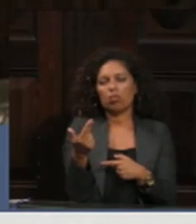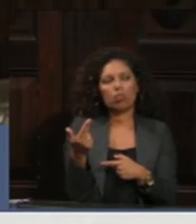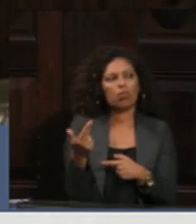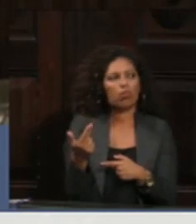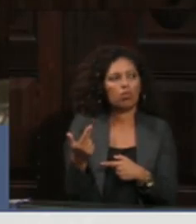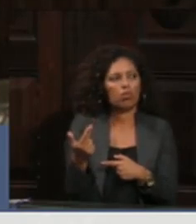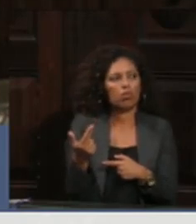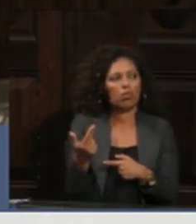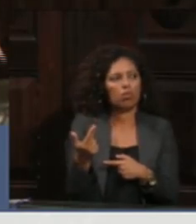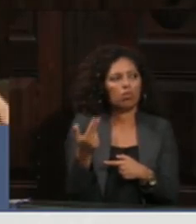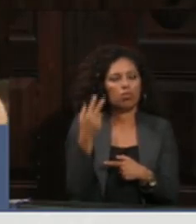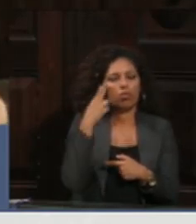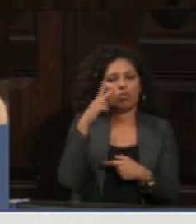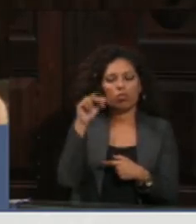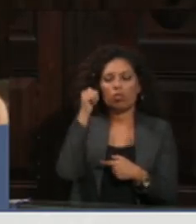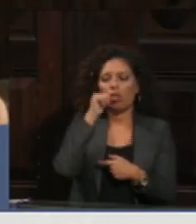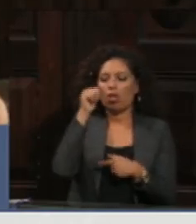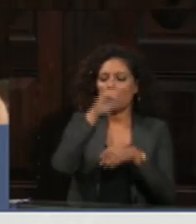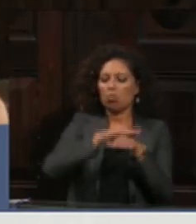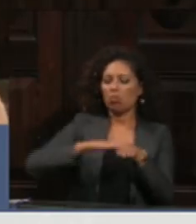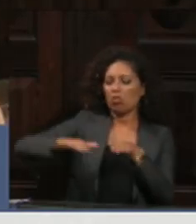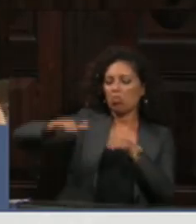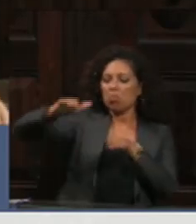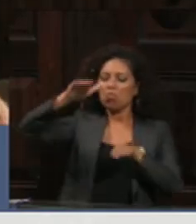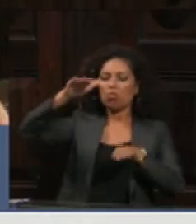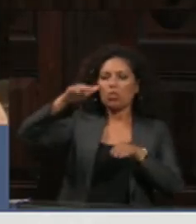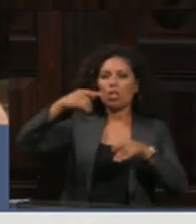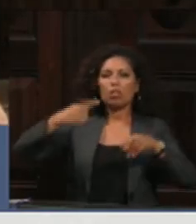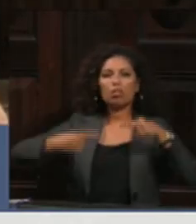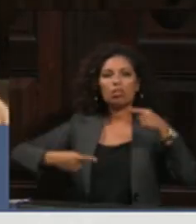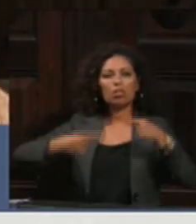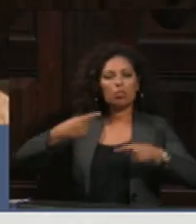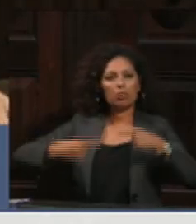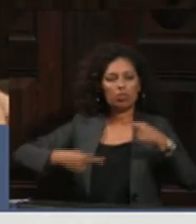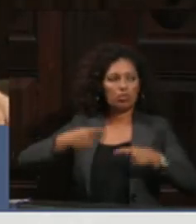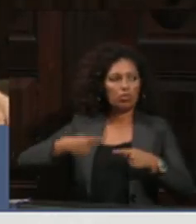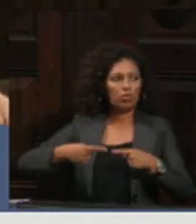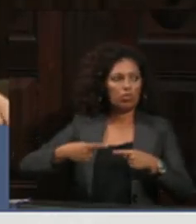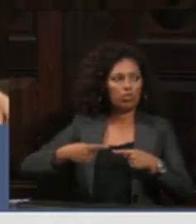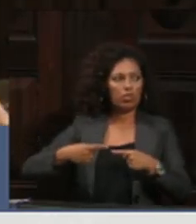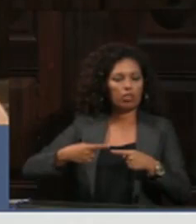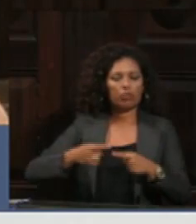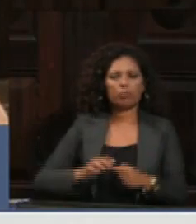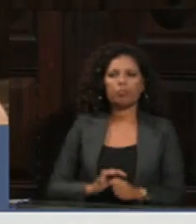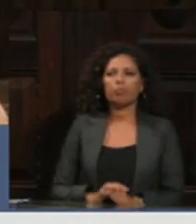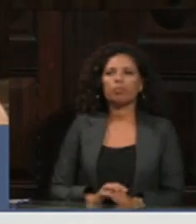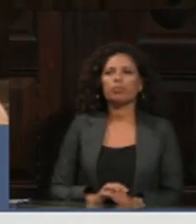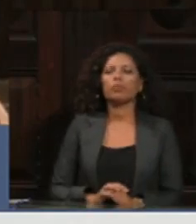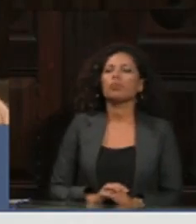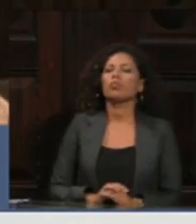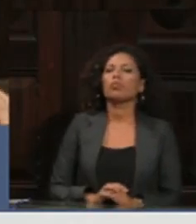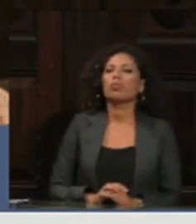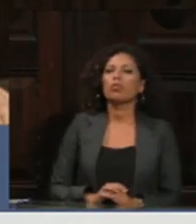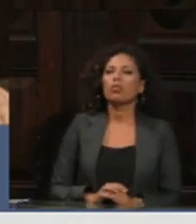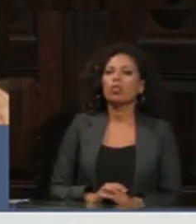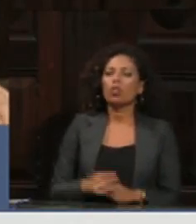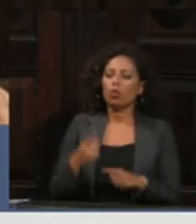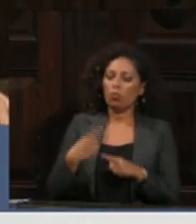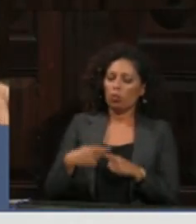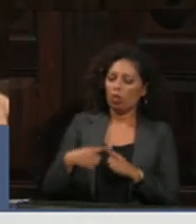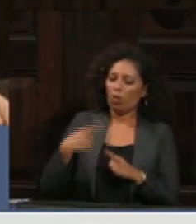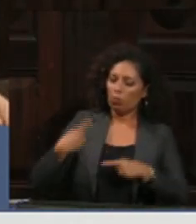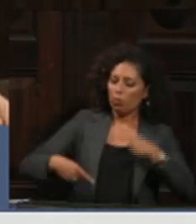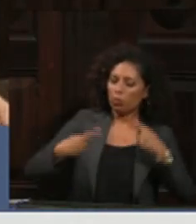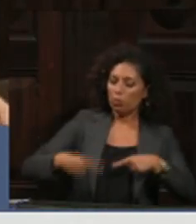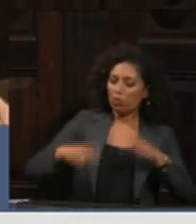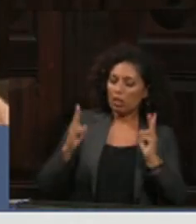a ascensão da mulher na política. Até porque a política sempre foi um